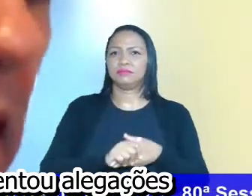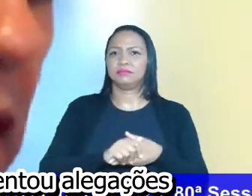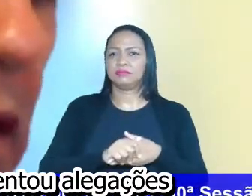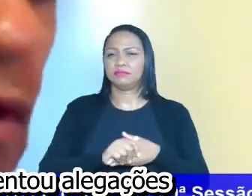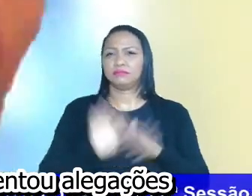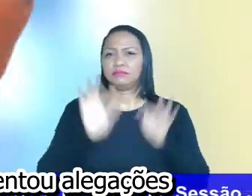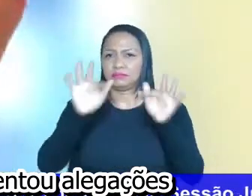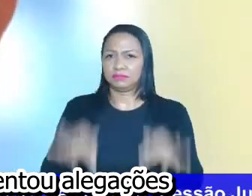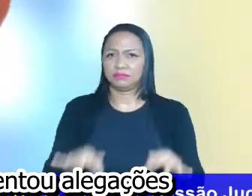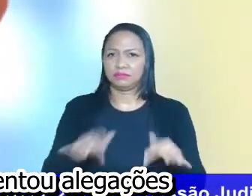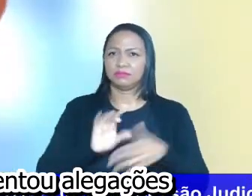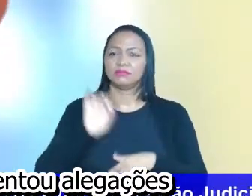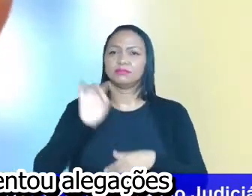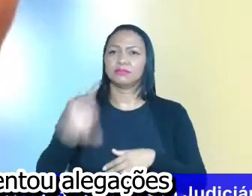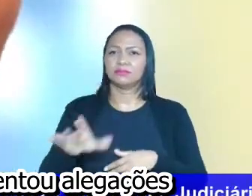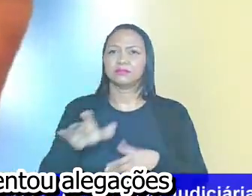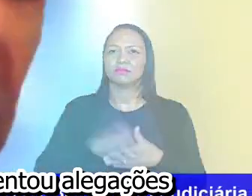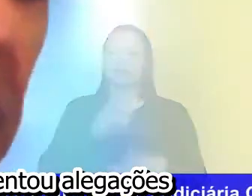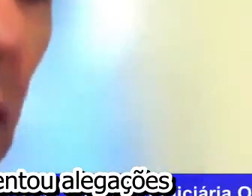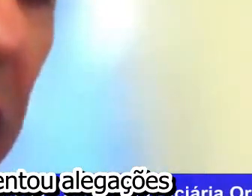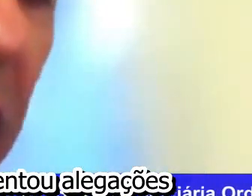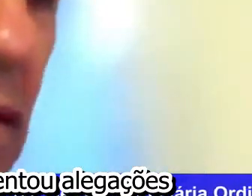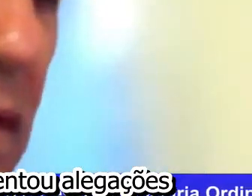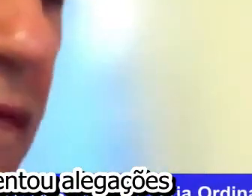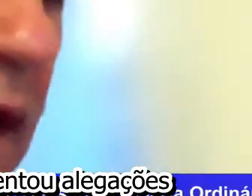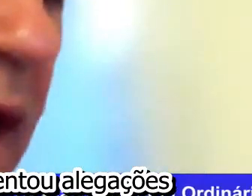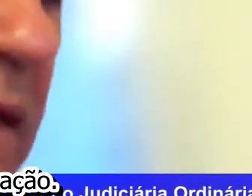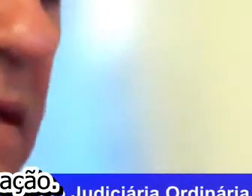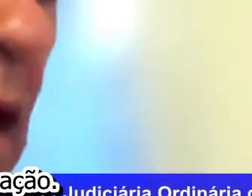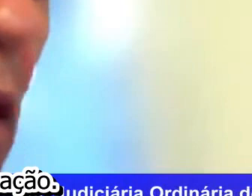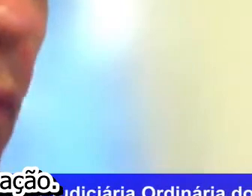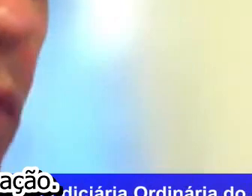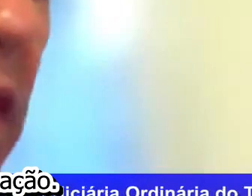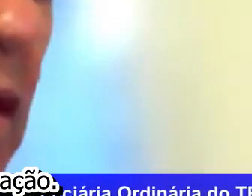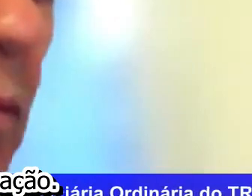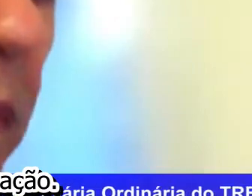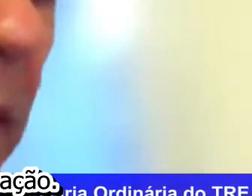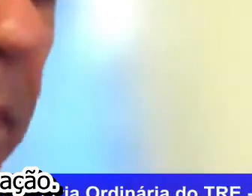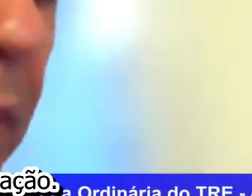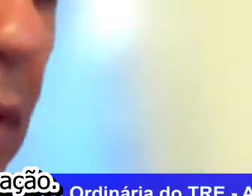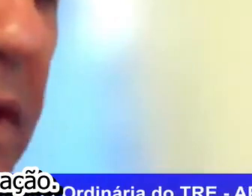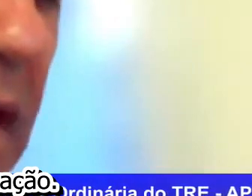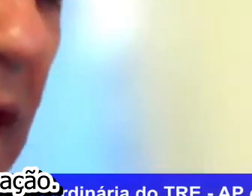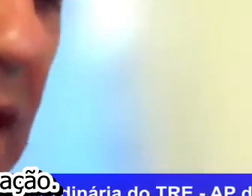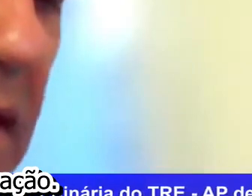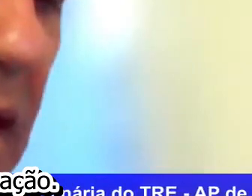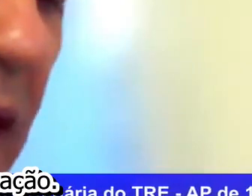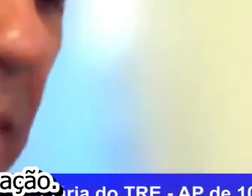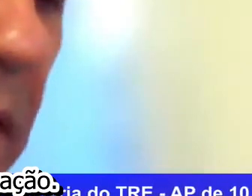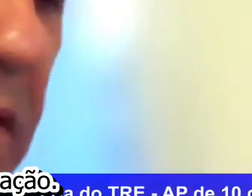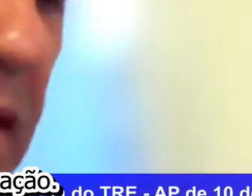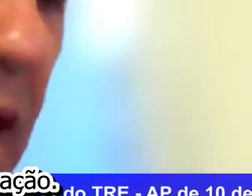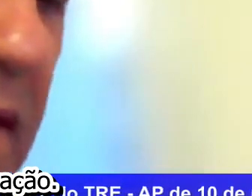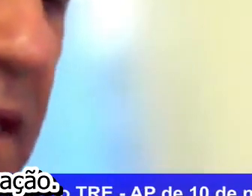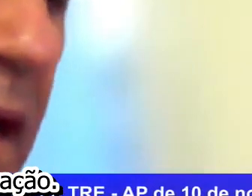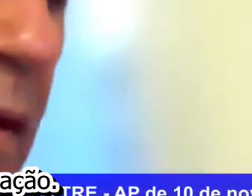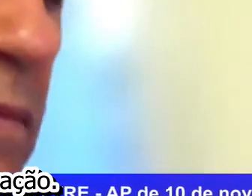finais, e somente o Ministério Público apresentou alegações finais, pugnando pela procedência